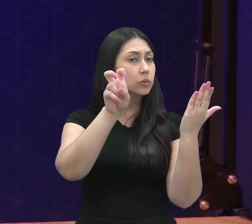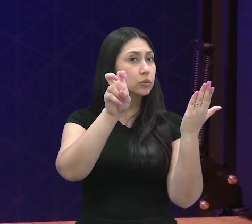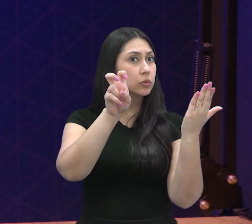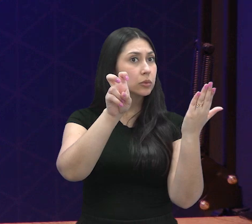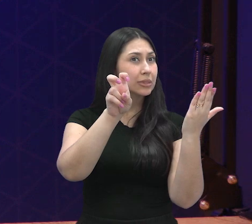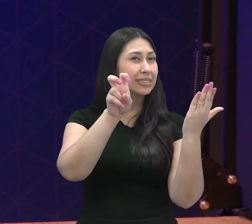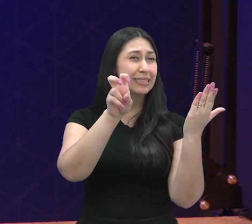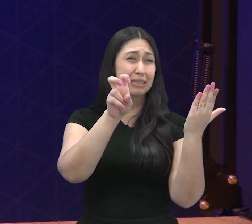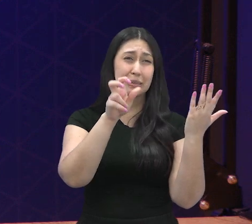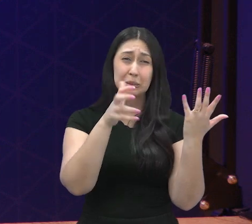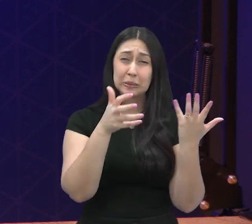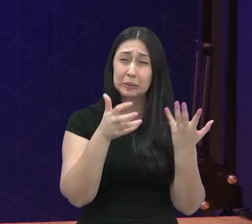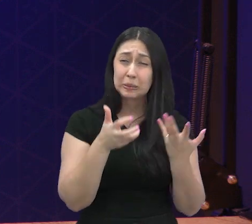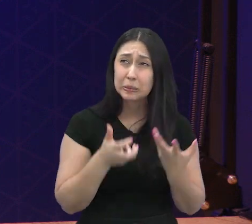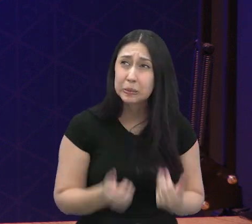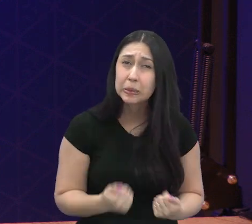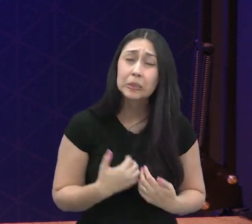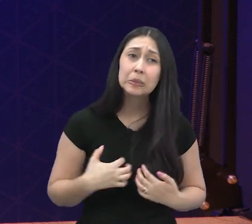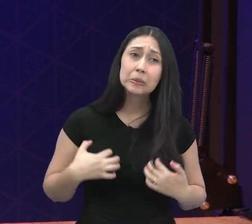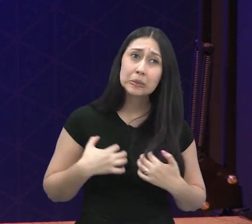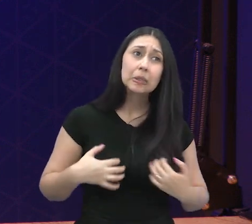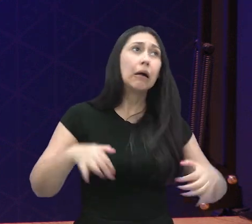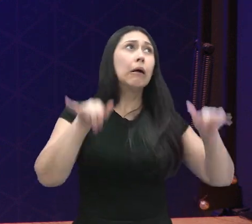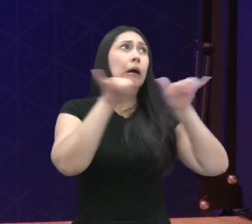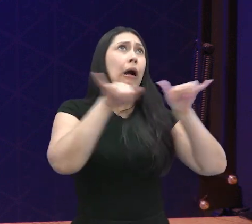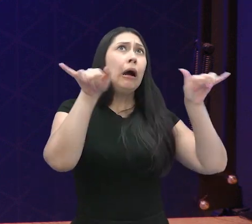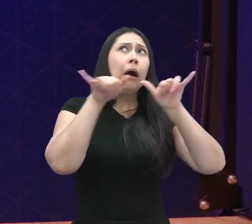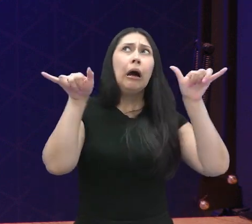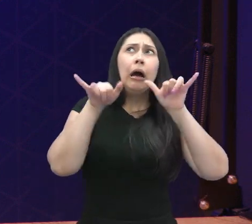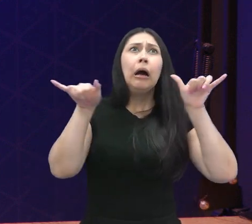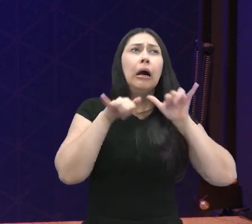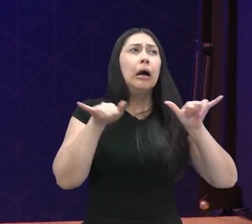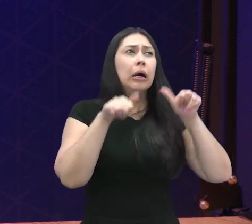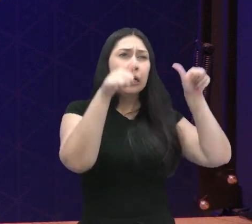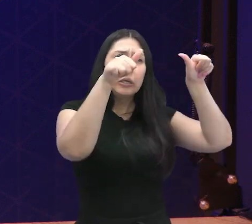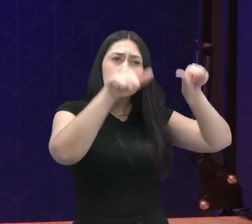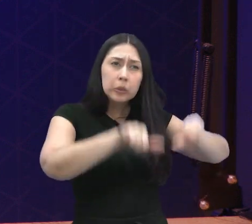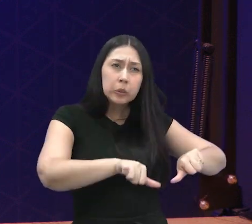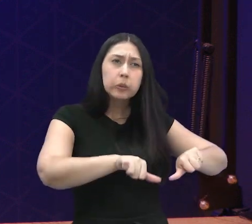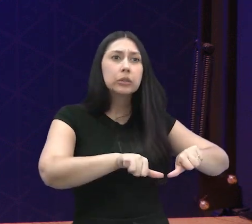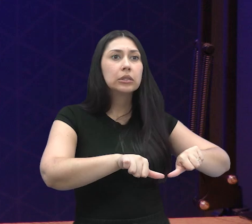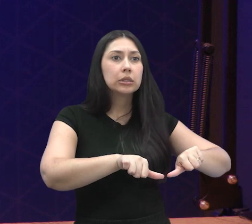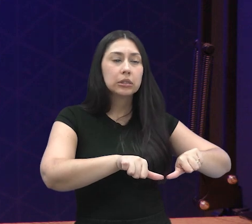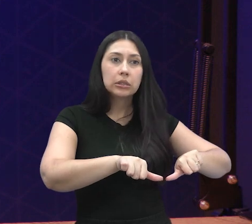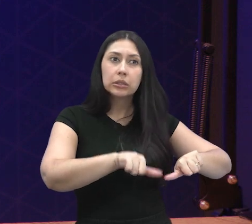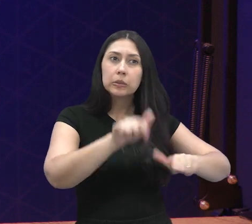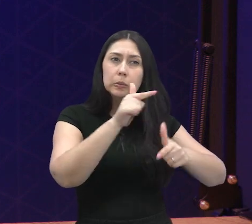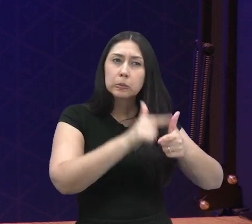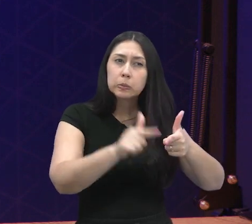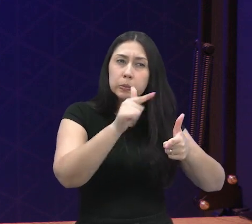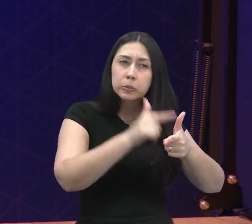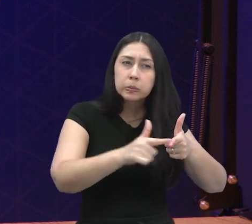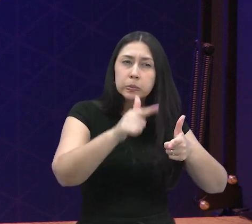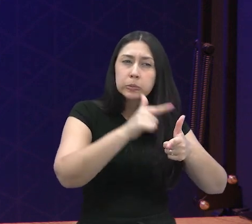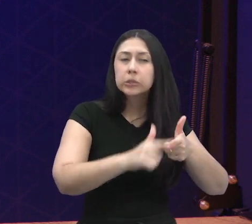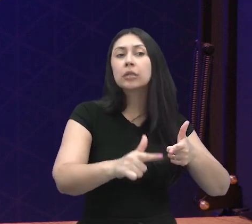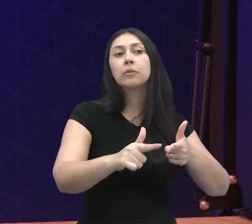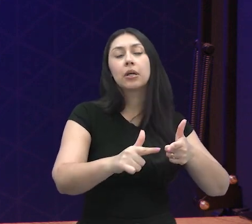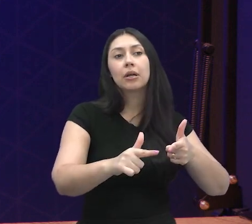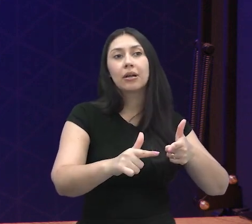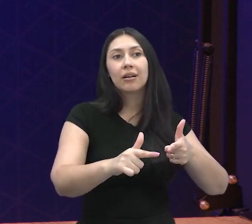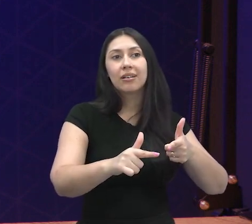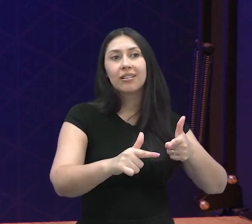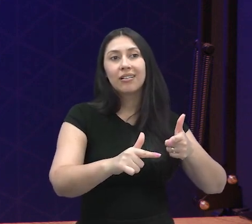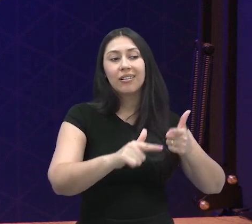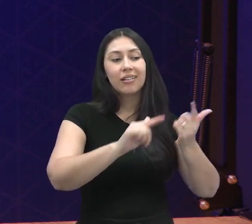forma, ele tem uma carga pesada, ele é sensacionalista, ele traz um conteúdo ruim ou problemático,